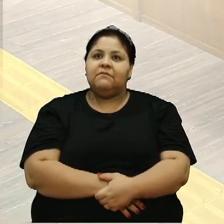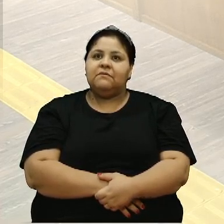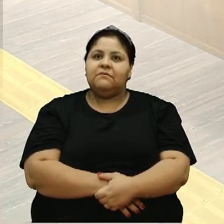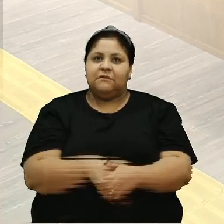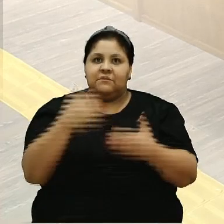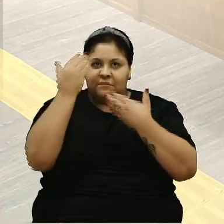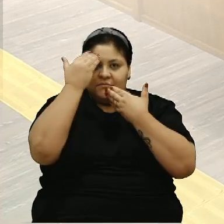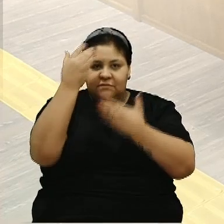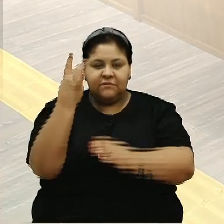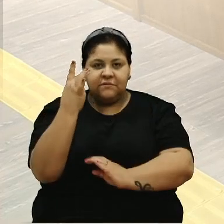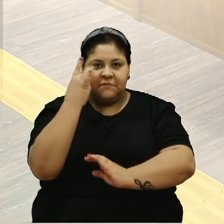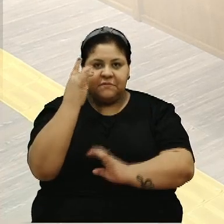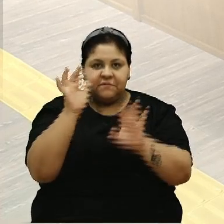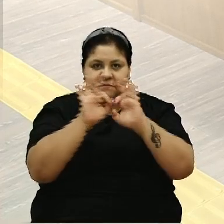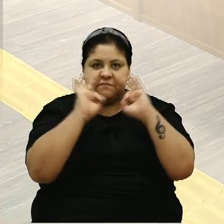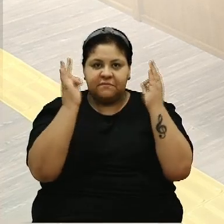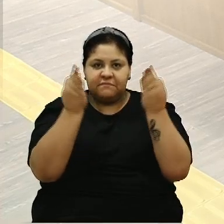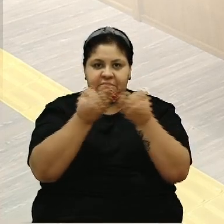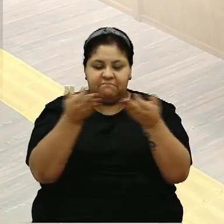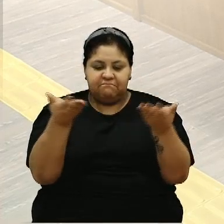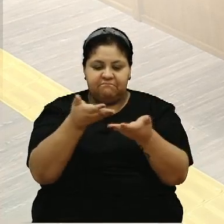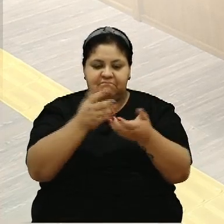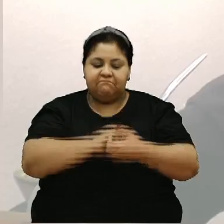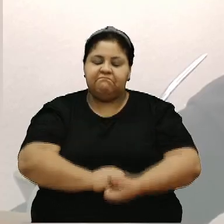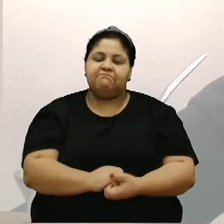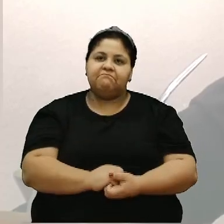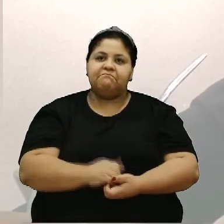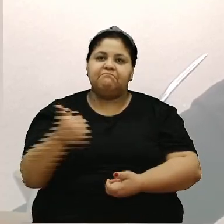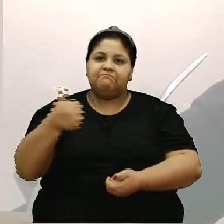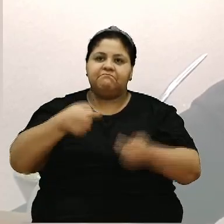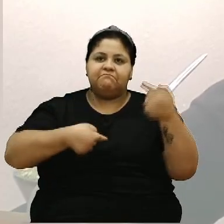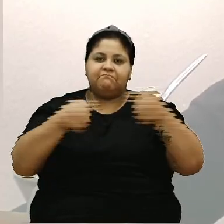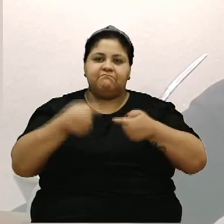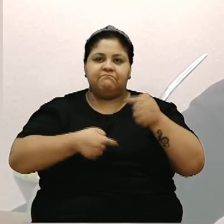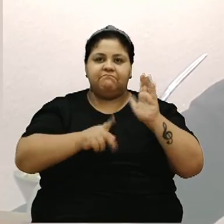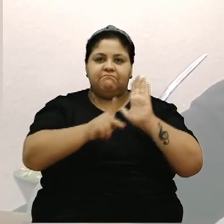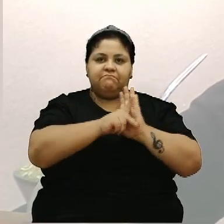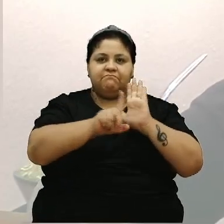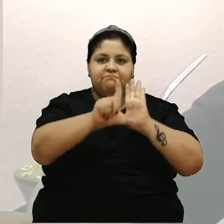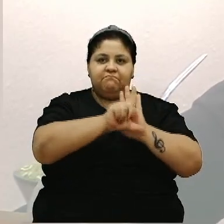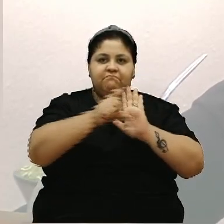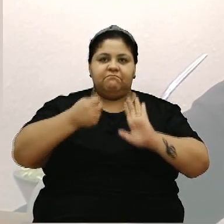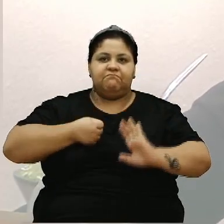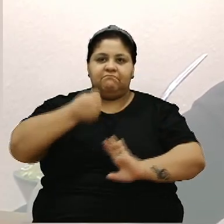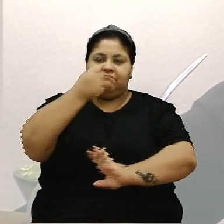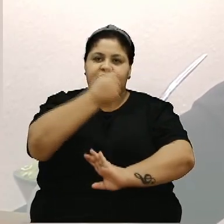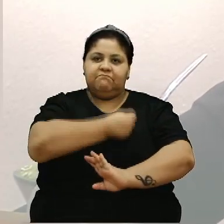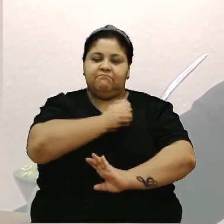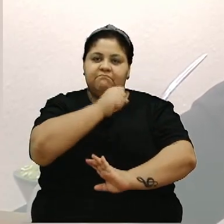Obrigada pela presença da família aqui conosco. Em primeira discussão, projeto de lei número